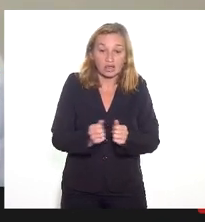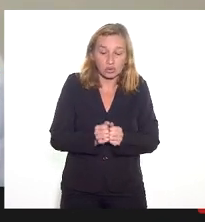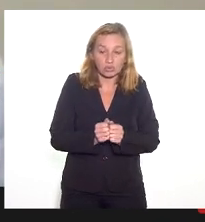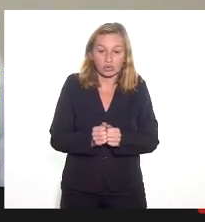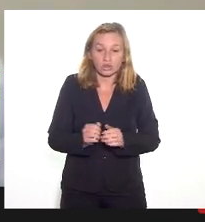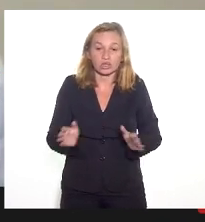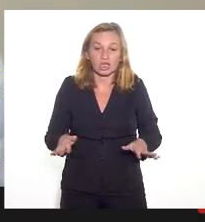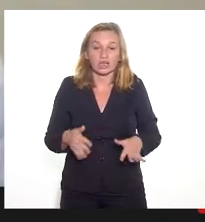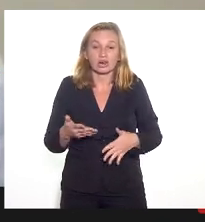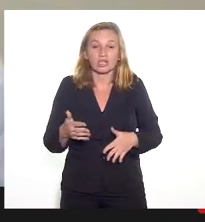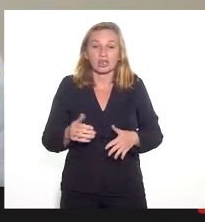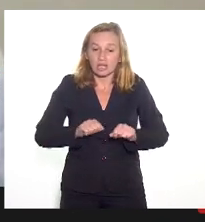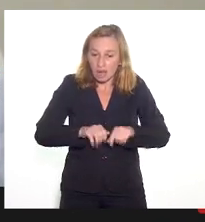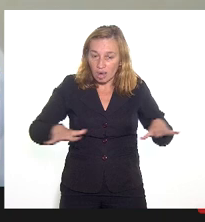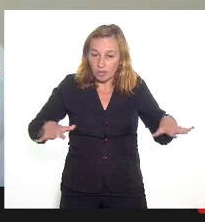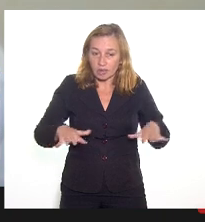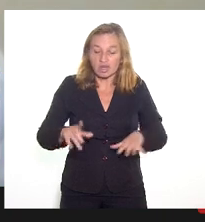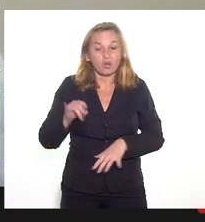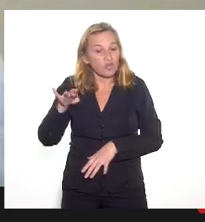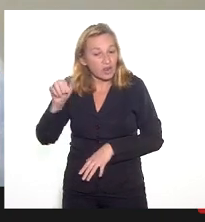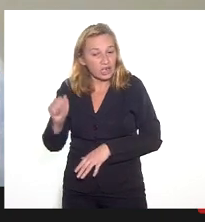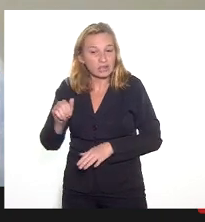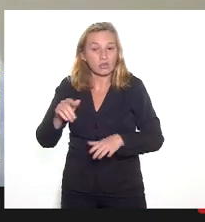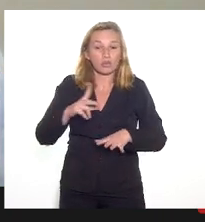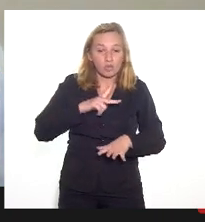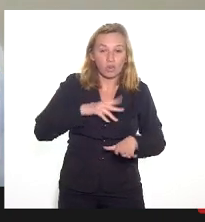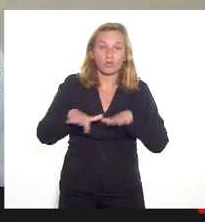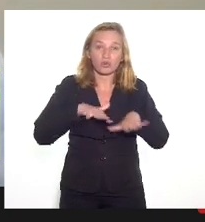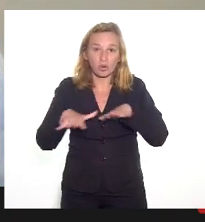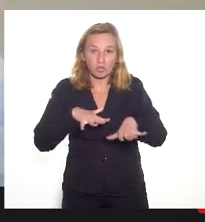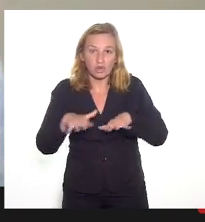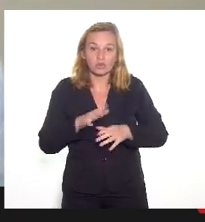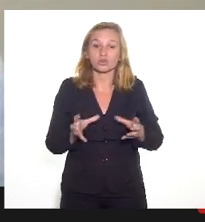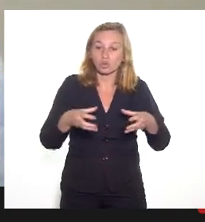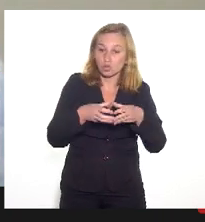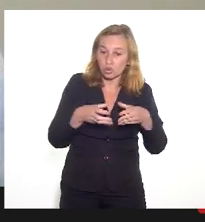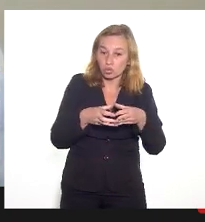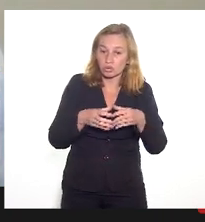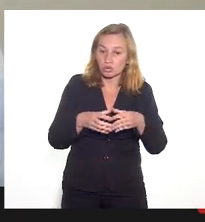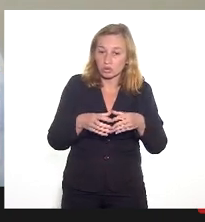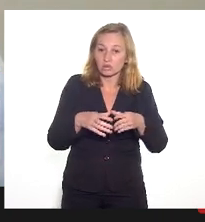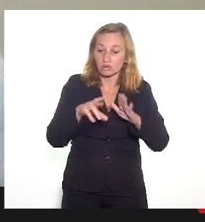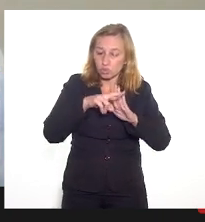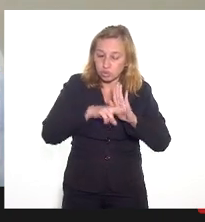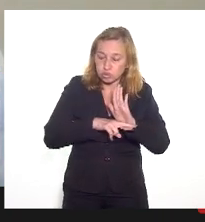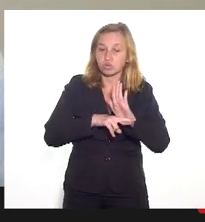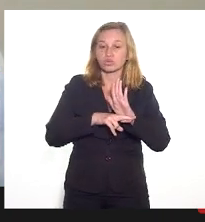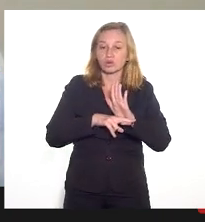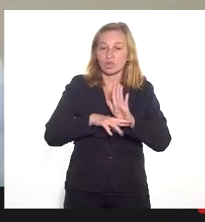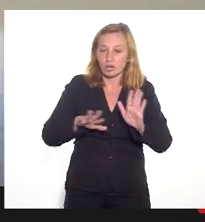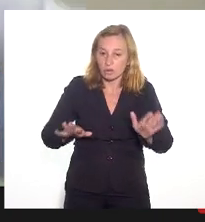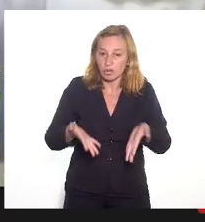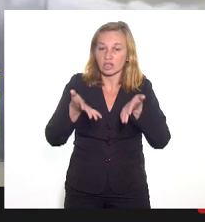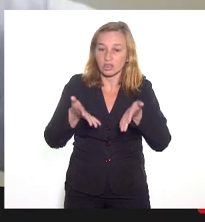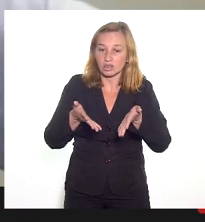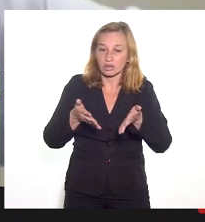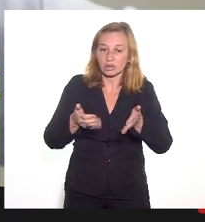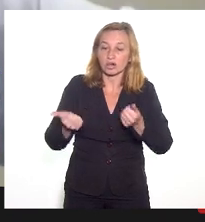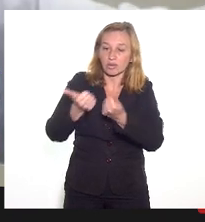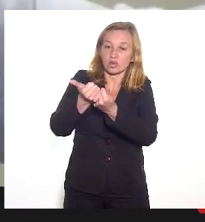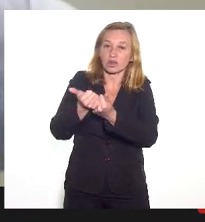organização de uma conferência mais ampla, mas aí o próprio movimento, os próprios coletivos vão dar régua e compasso para a frente atuar, seja